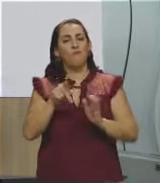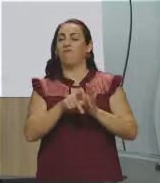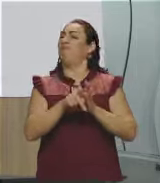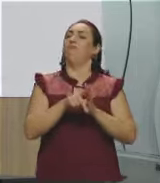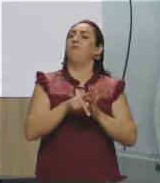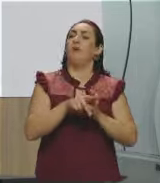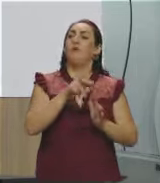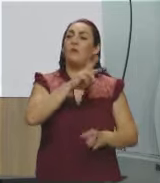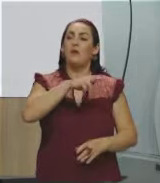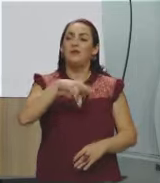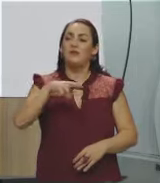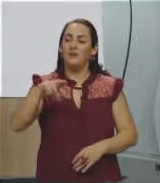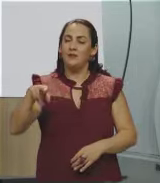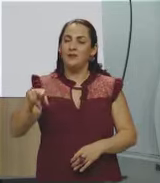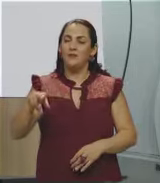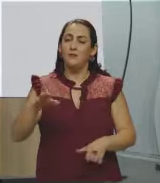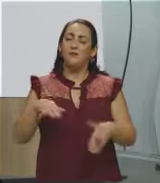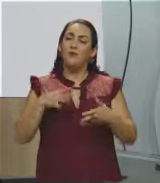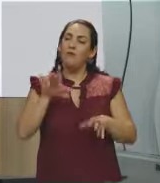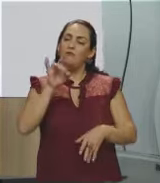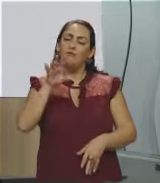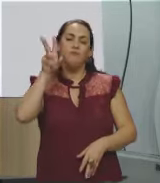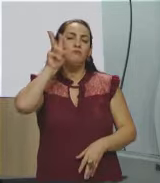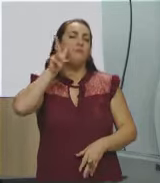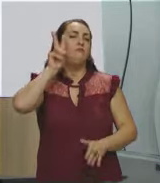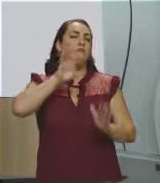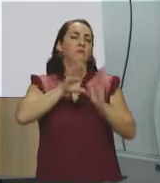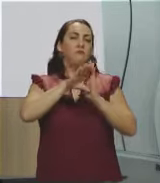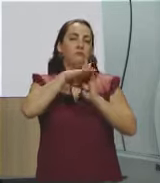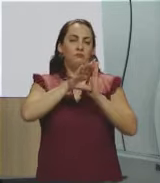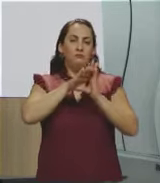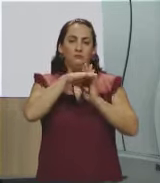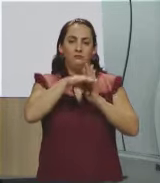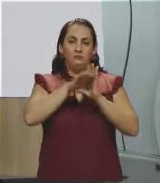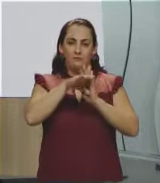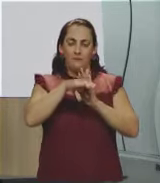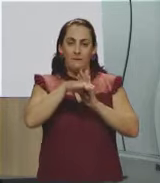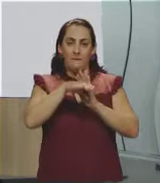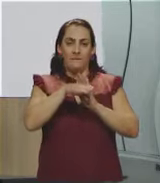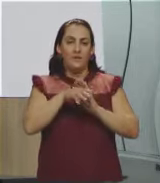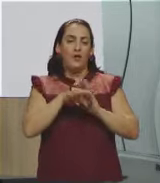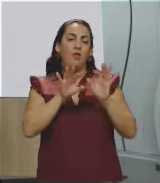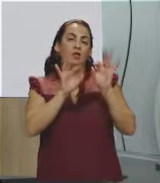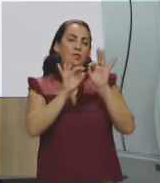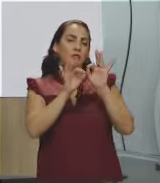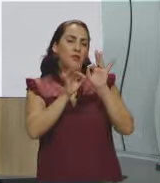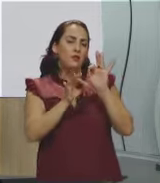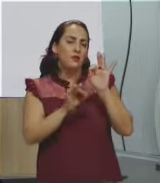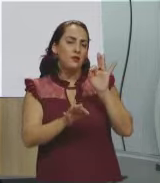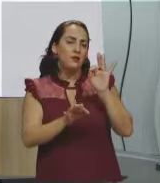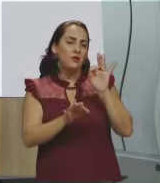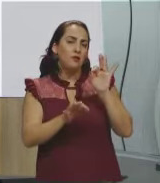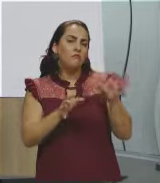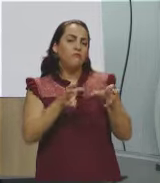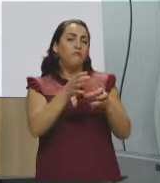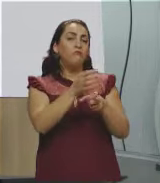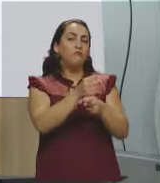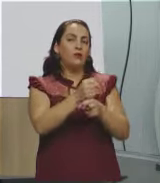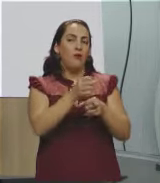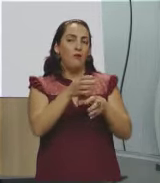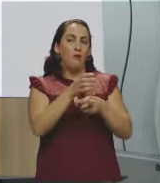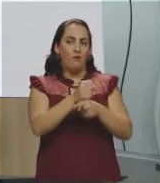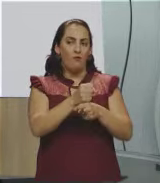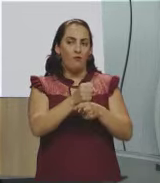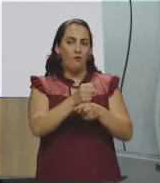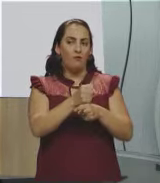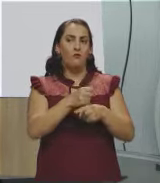gente relembrar essa definição aqui para a gente dar continuidade. E aí tem um detalhe. Quando nós vamos calcular resistência elétrica,